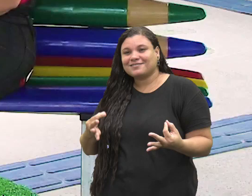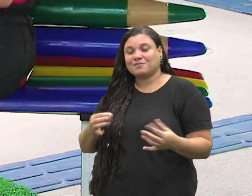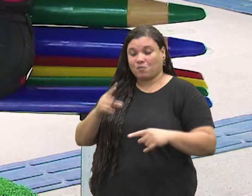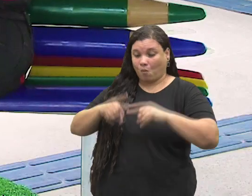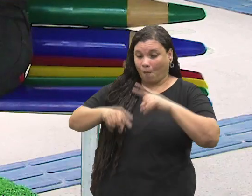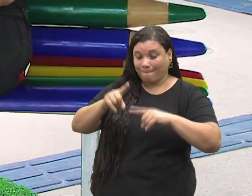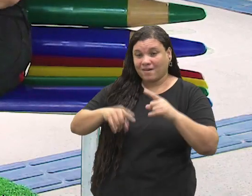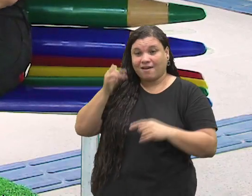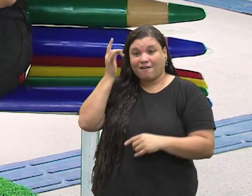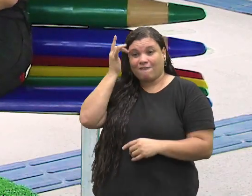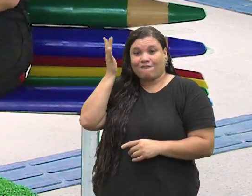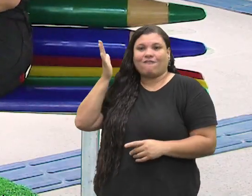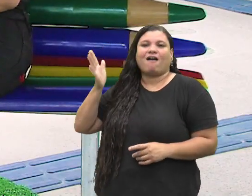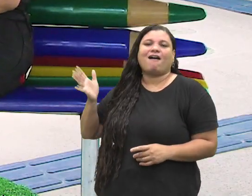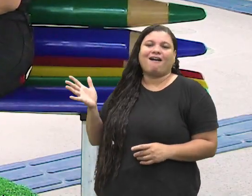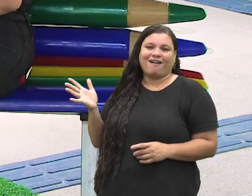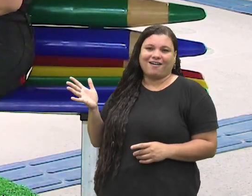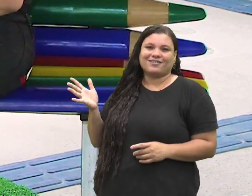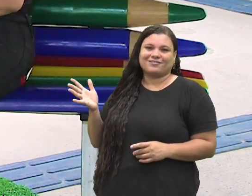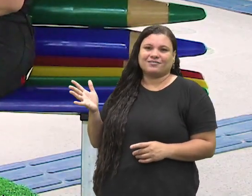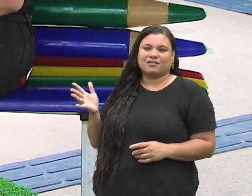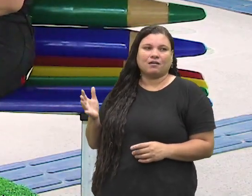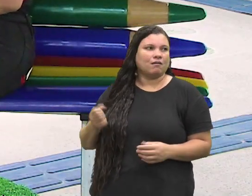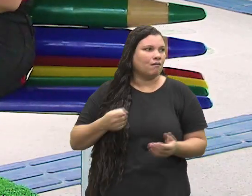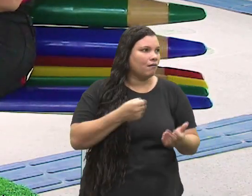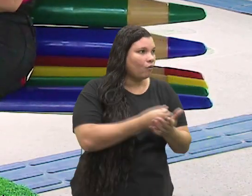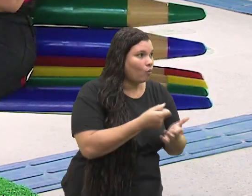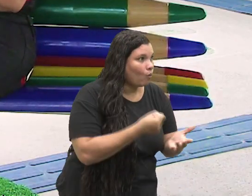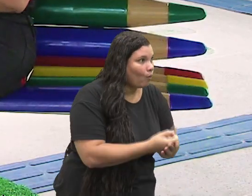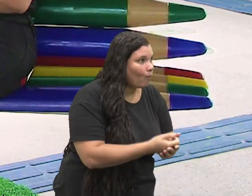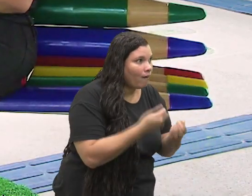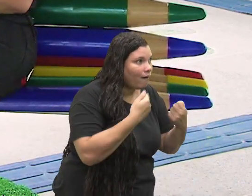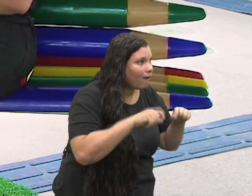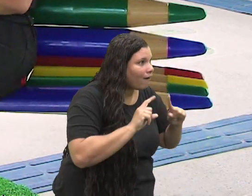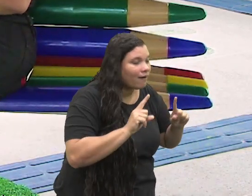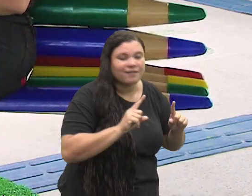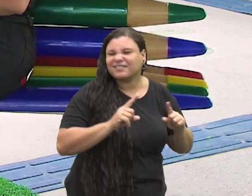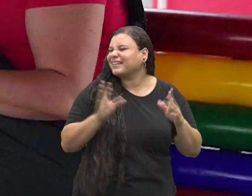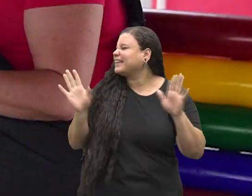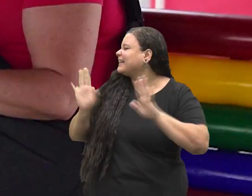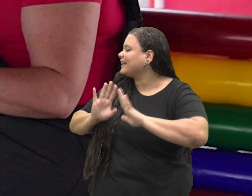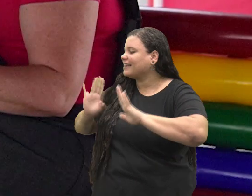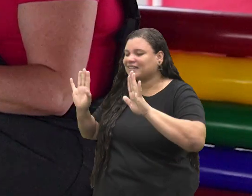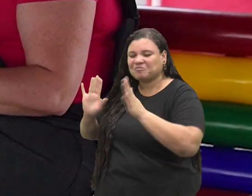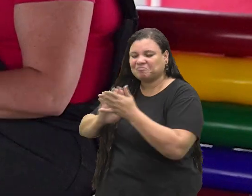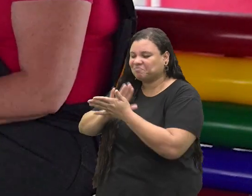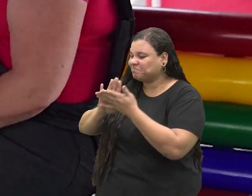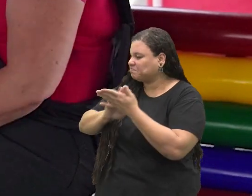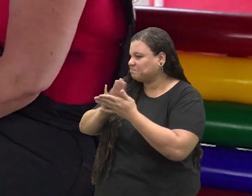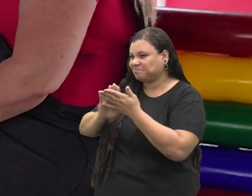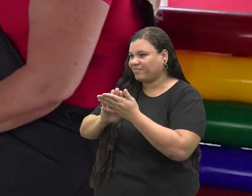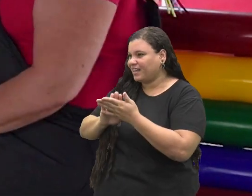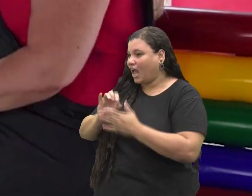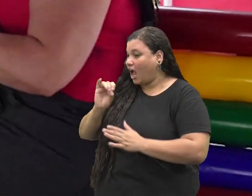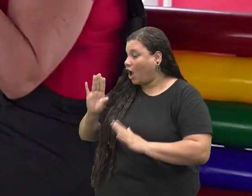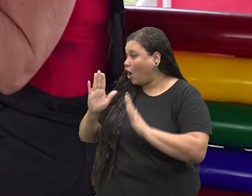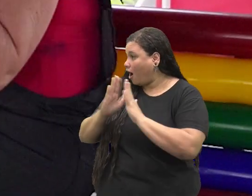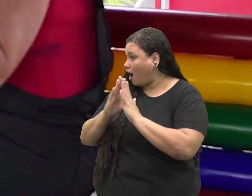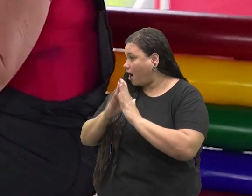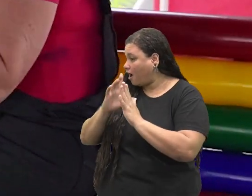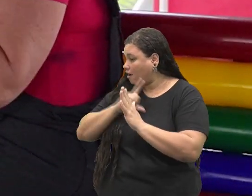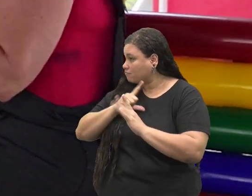casa. Então eu não vou precisar de comprar nada? Nada! Tudo muito com o que fácil eu tenho em casa? Tudo que você tem em casa. Ah, eu quero!